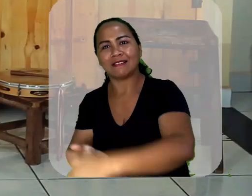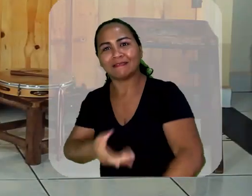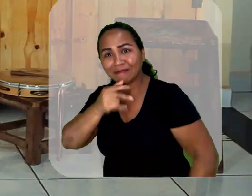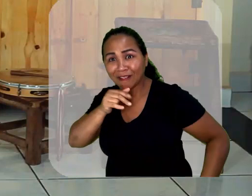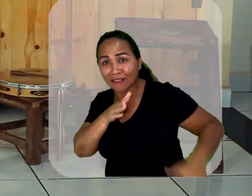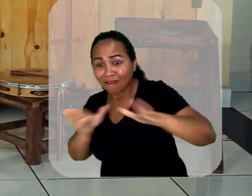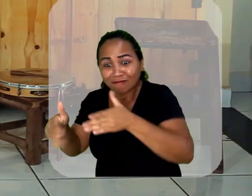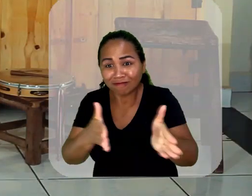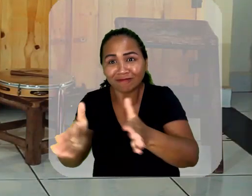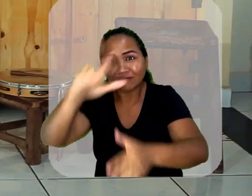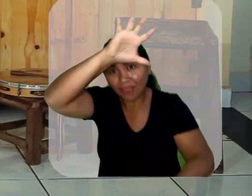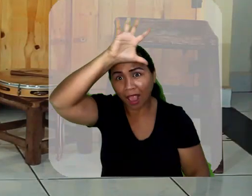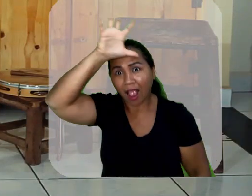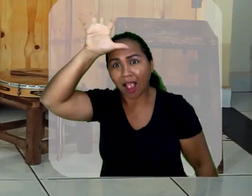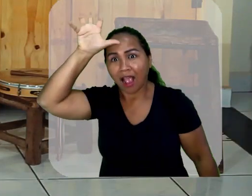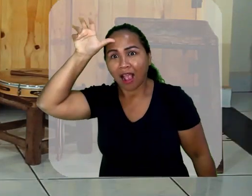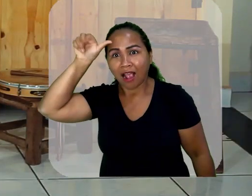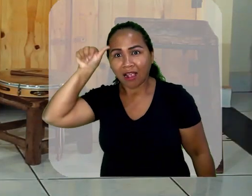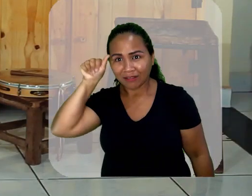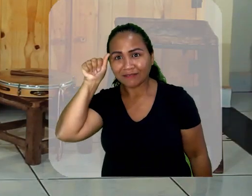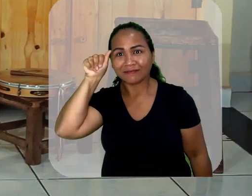salve o rio Amazonas,